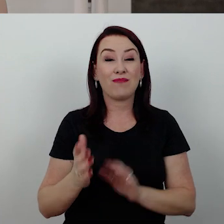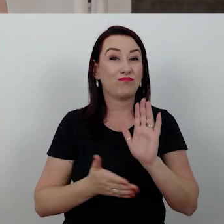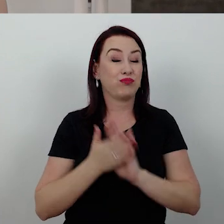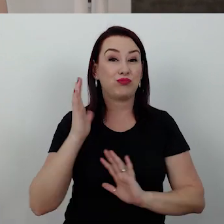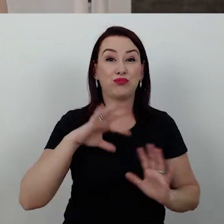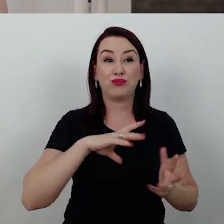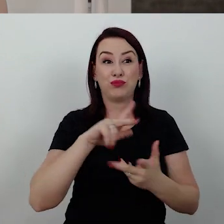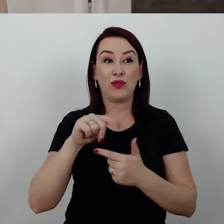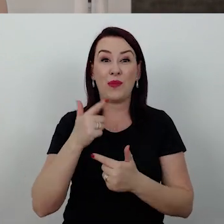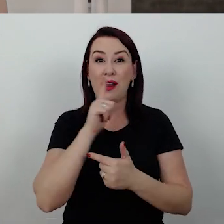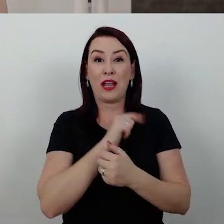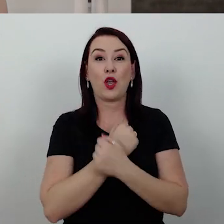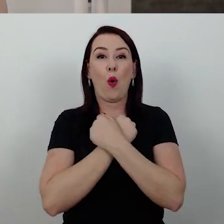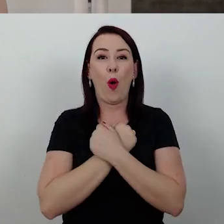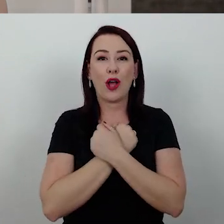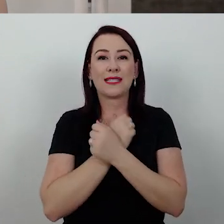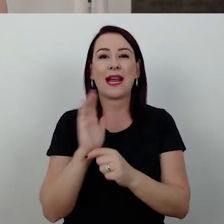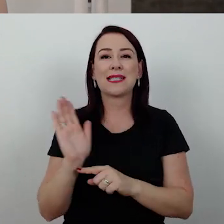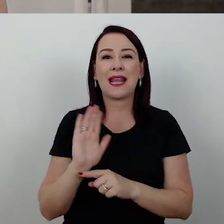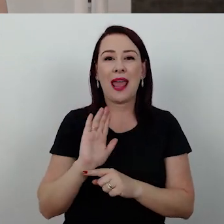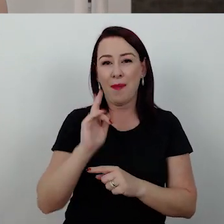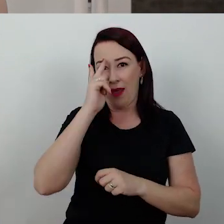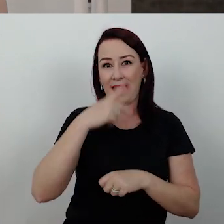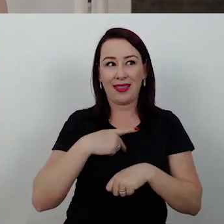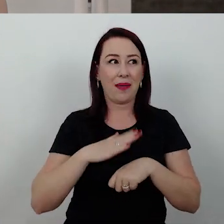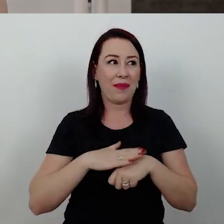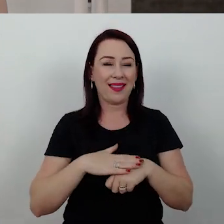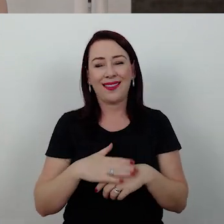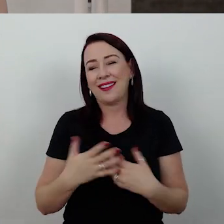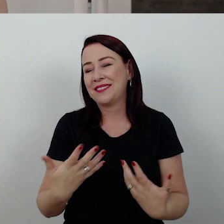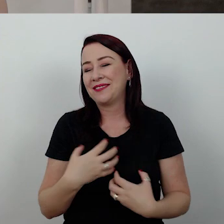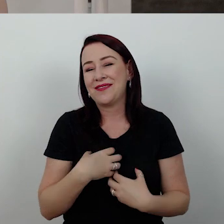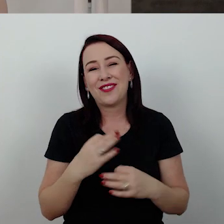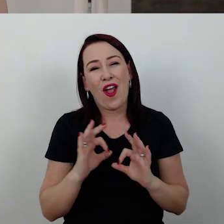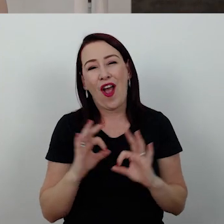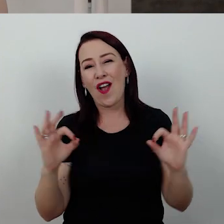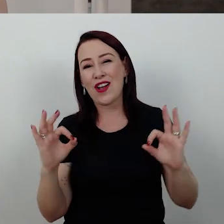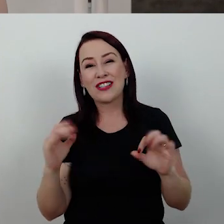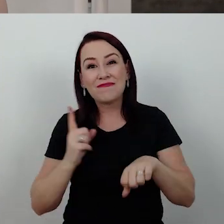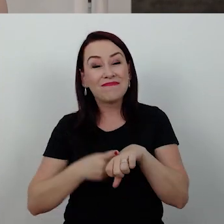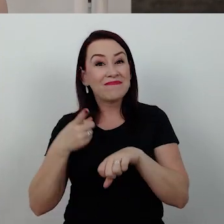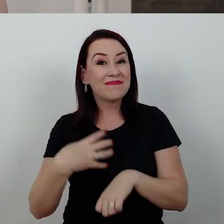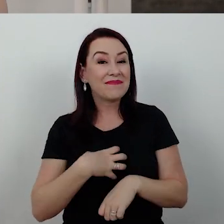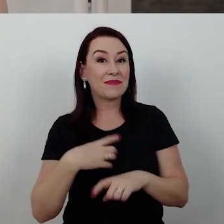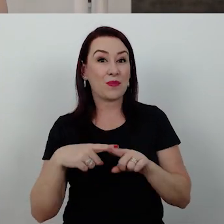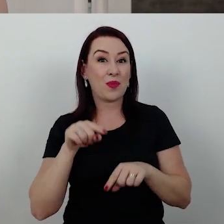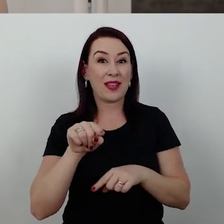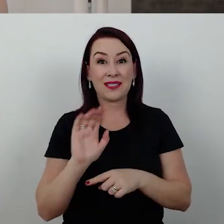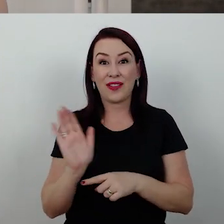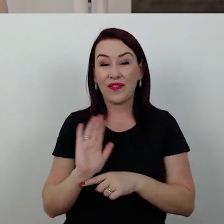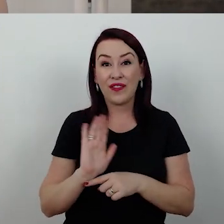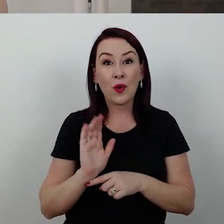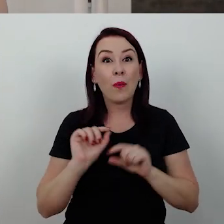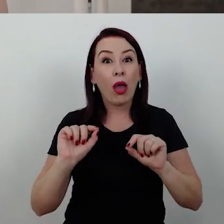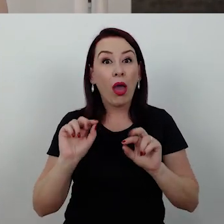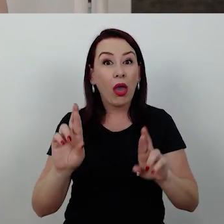Wars, que é o Oscar do cinema independente, e foi uma delícia viver esse processo, porque esse filme foi